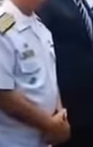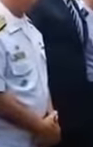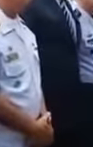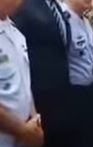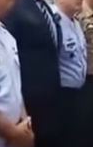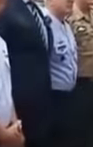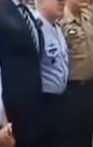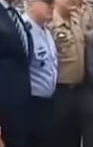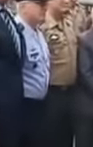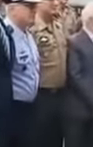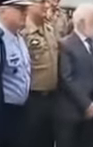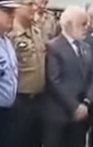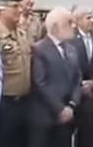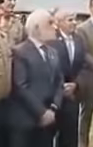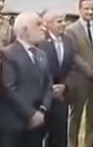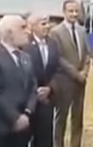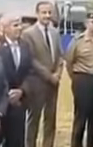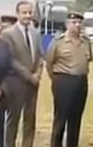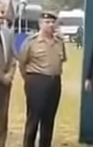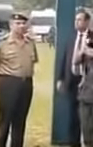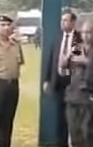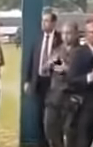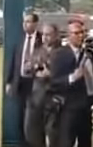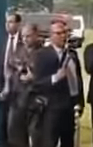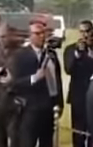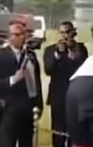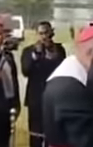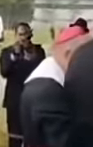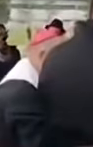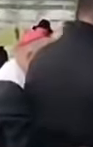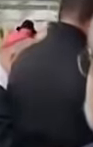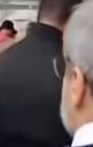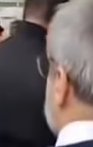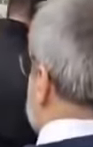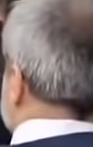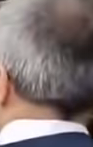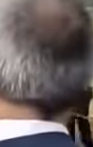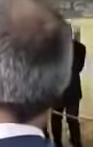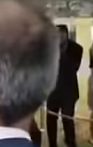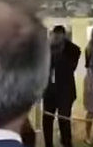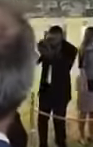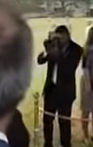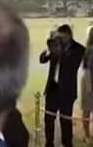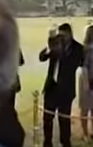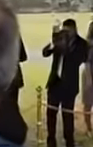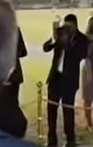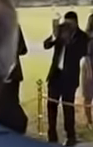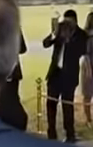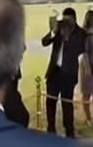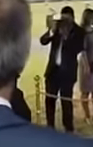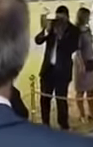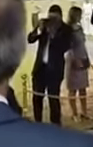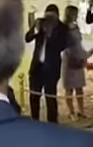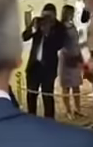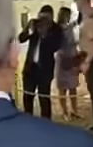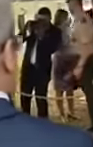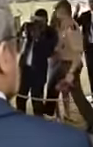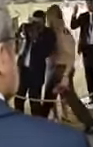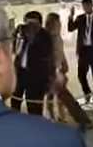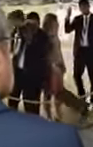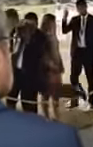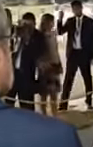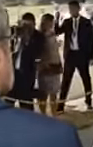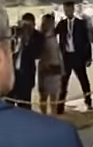gratidão e recordamos as palavras do Salmo 126. Se o